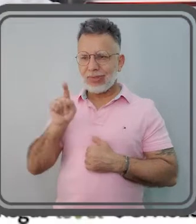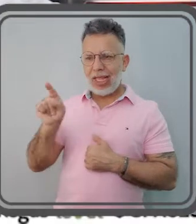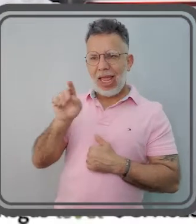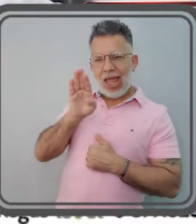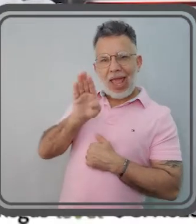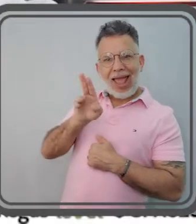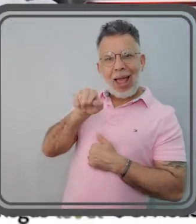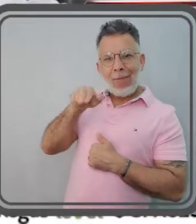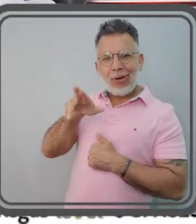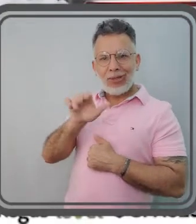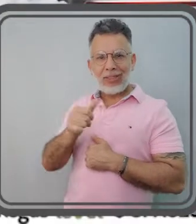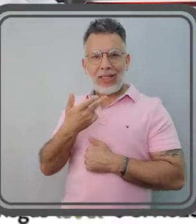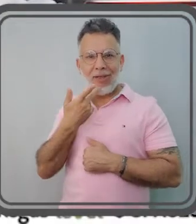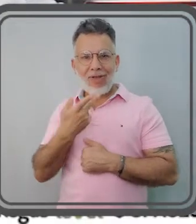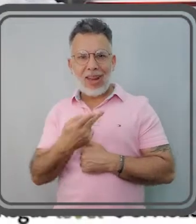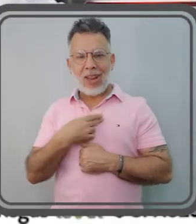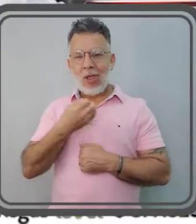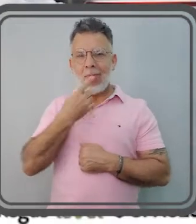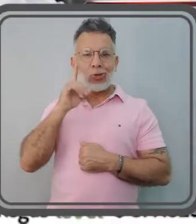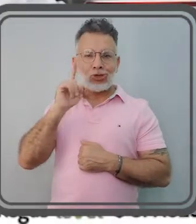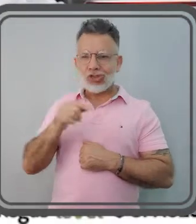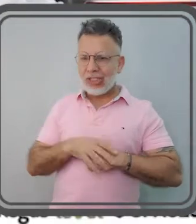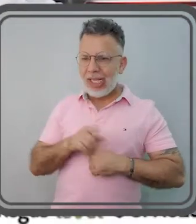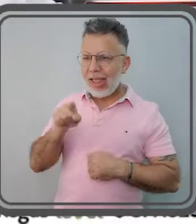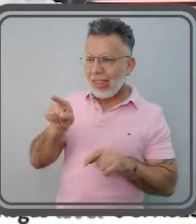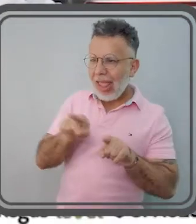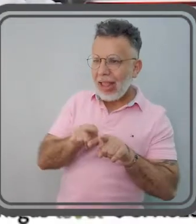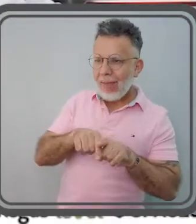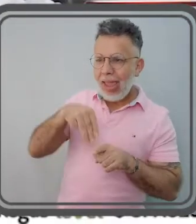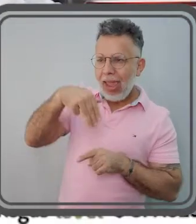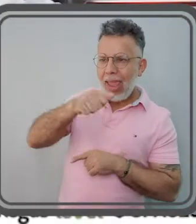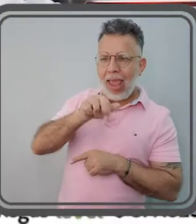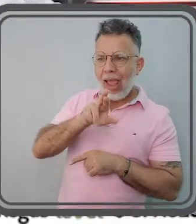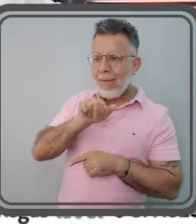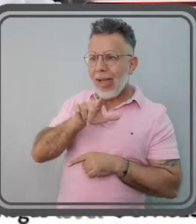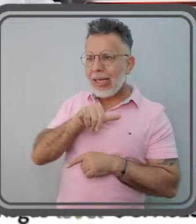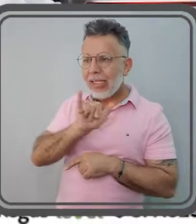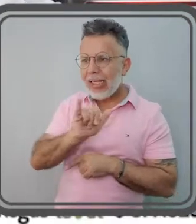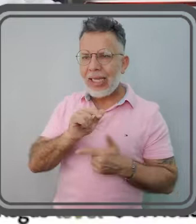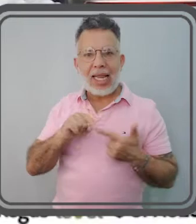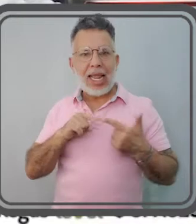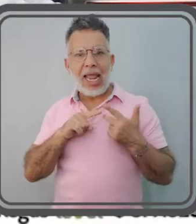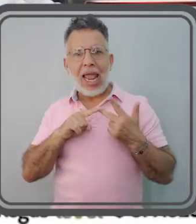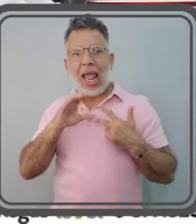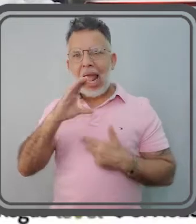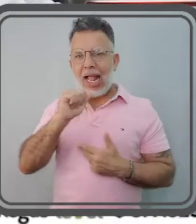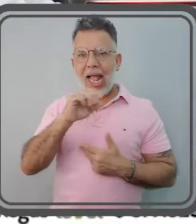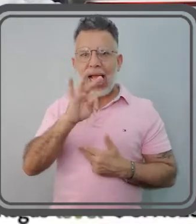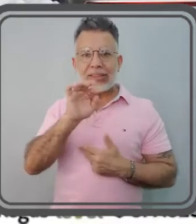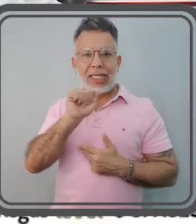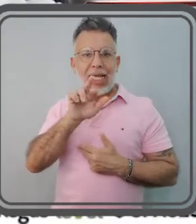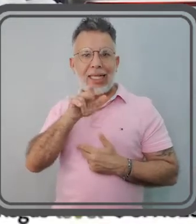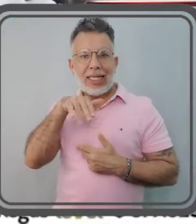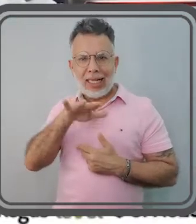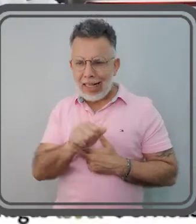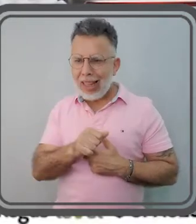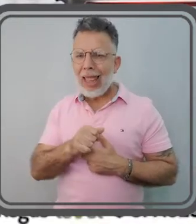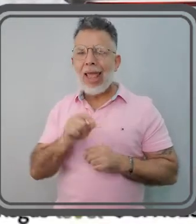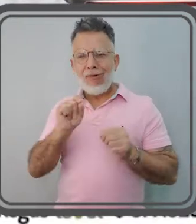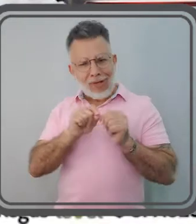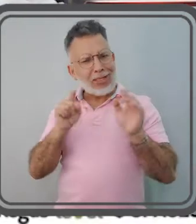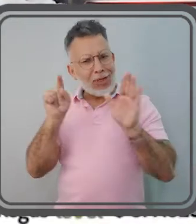a Catarina. Façam perguntas, tá? Fiquem à vontade aqui para interagir com a gente, né? A conversa está muito boa. E